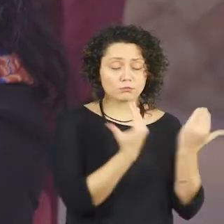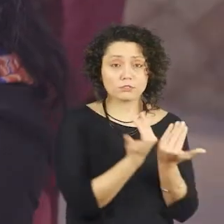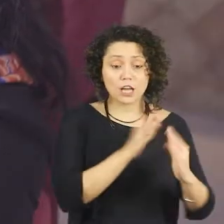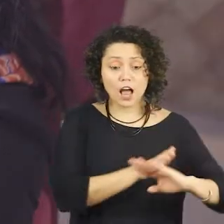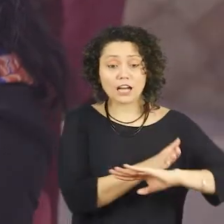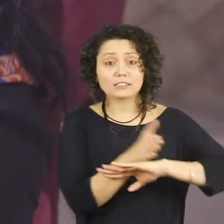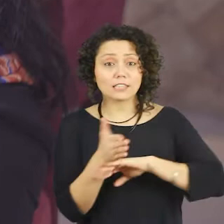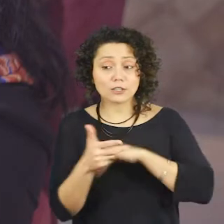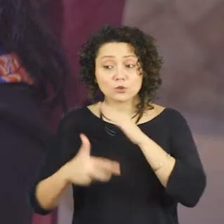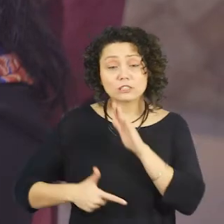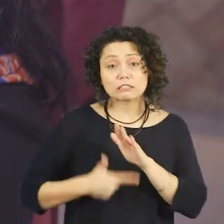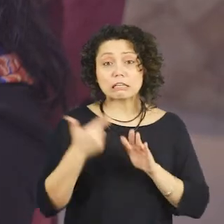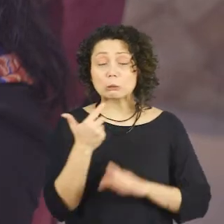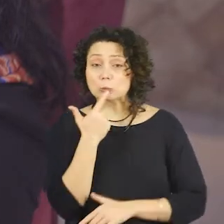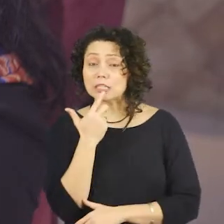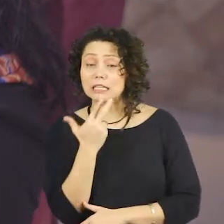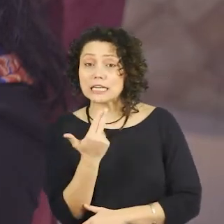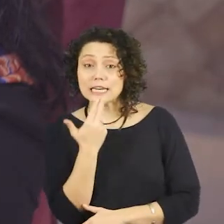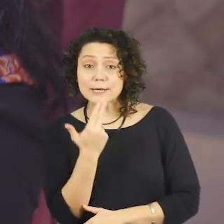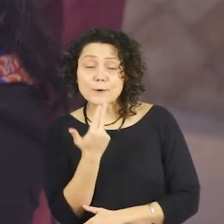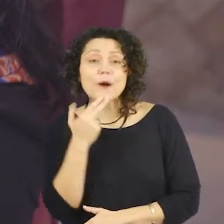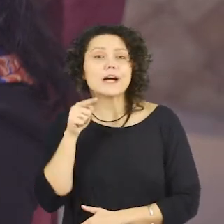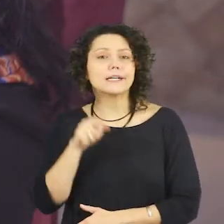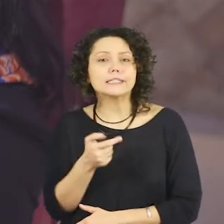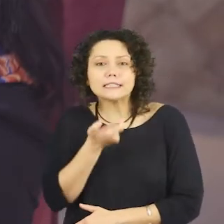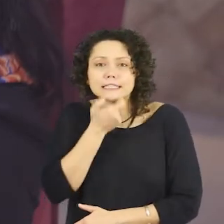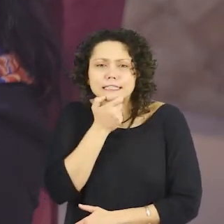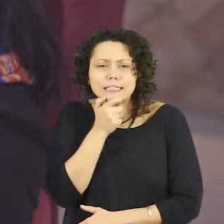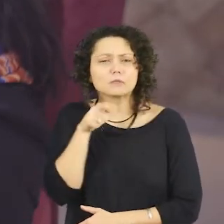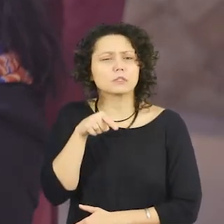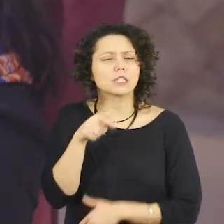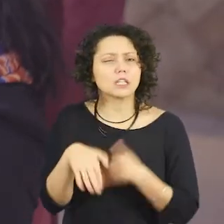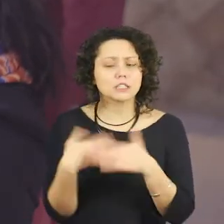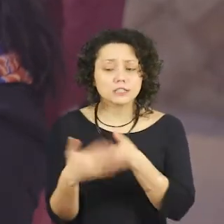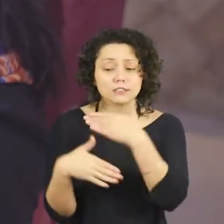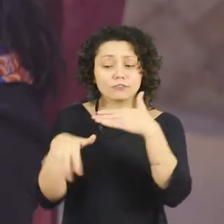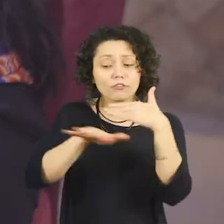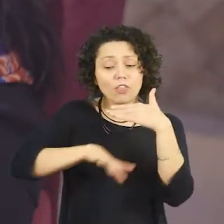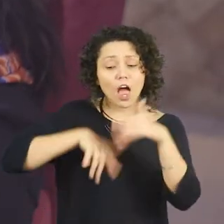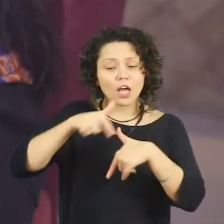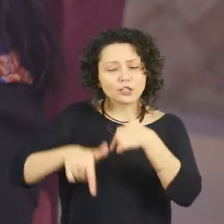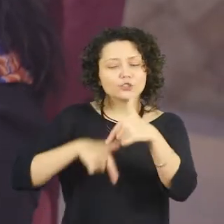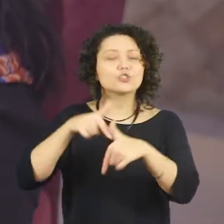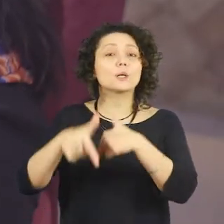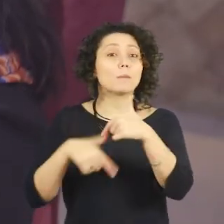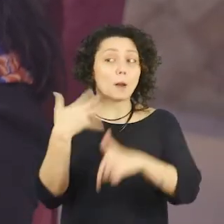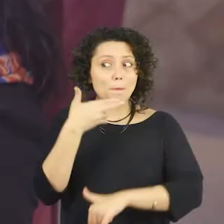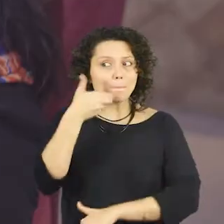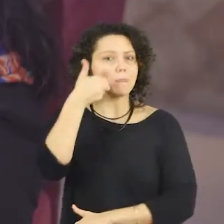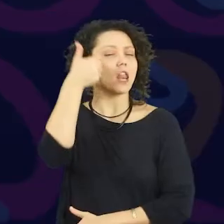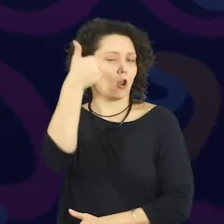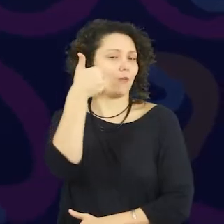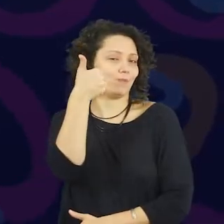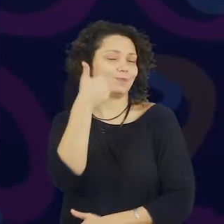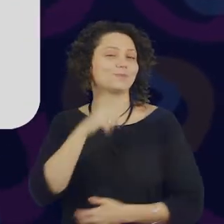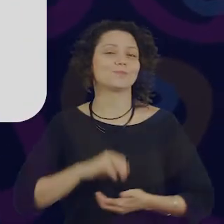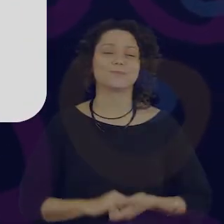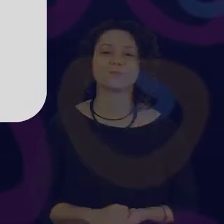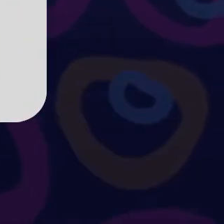acesso ao idioma, ao segundo idioma, no caso o inglês, para que eles possam se desenvolver melhor no mercado de trabalho.